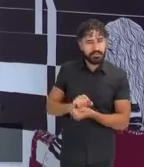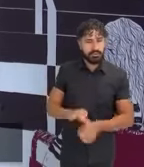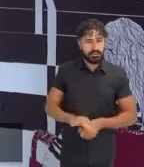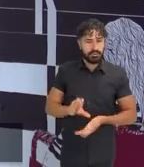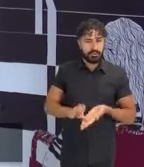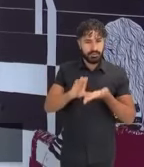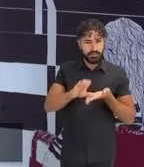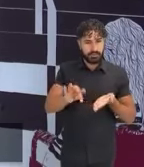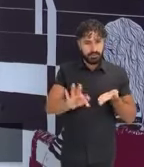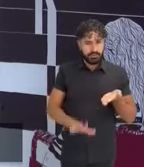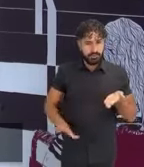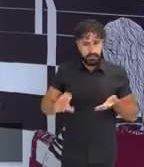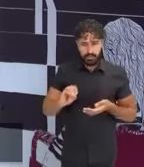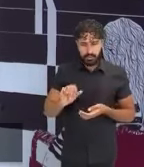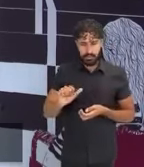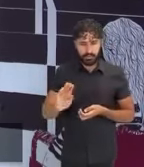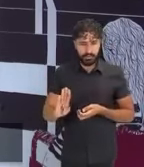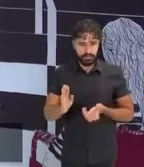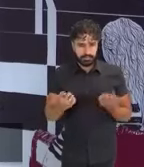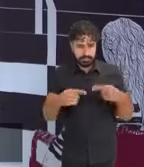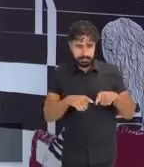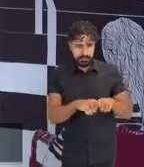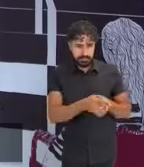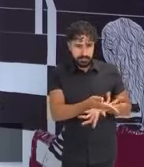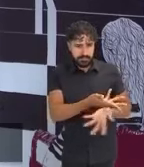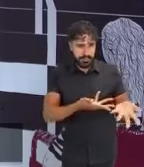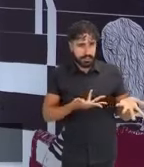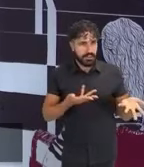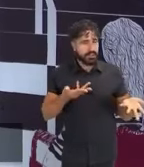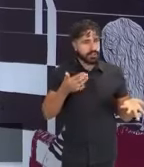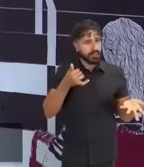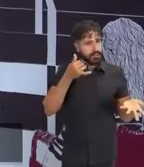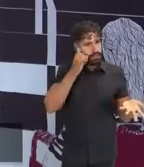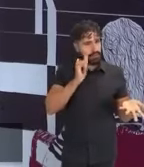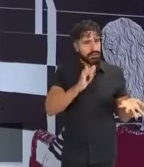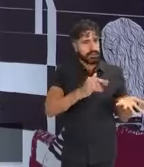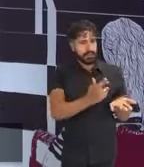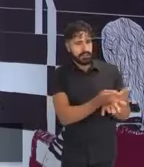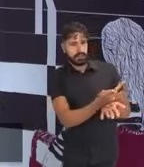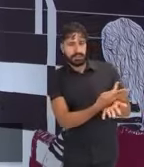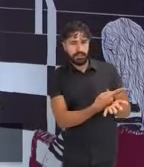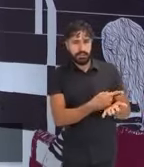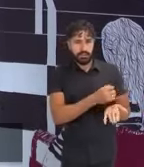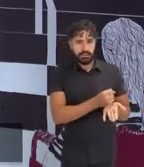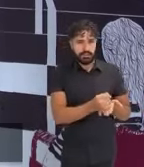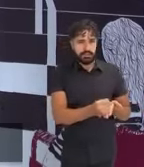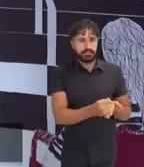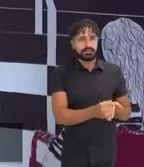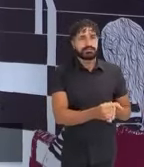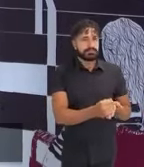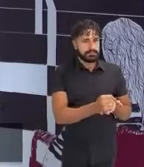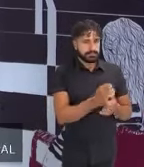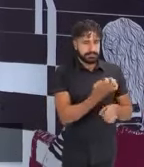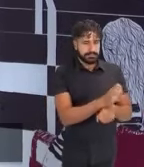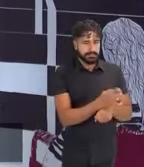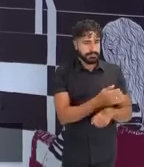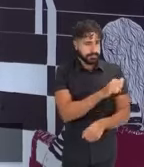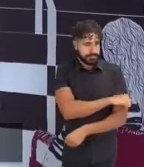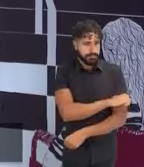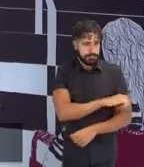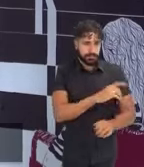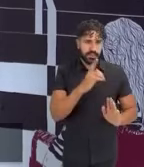da OAB, um acordo de cooperação para coibir irregularidades em contrato de estágio de estudante de direito. Geralmente,